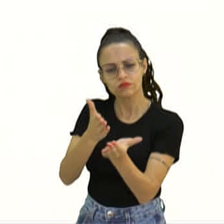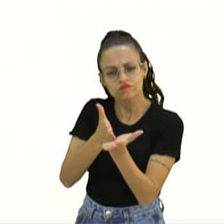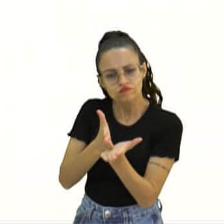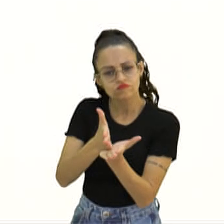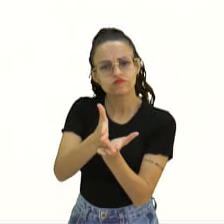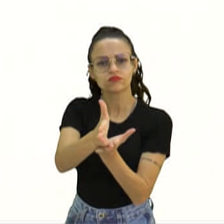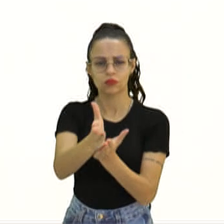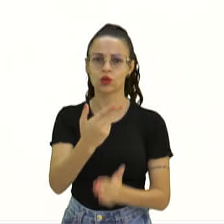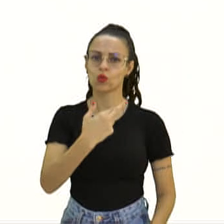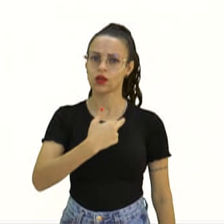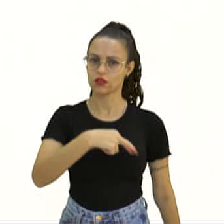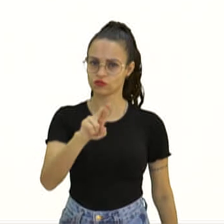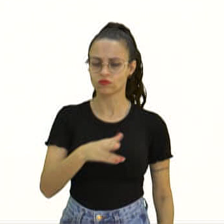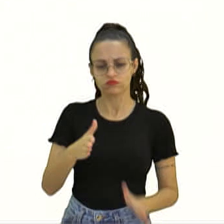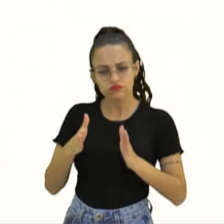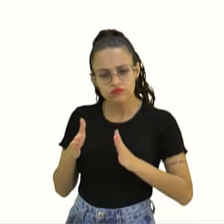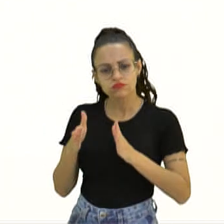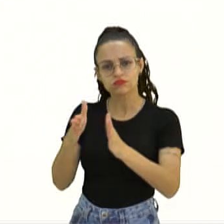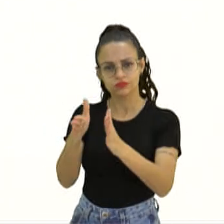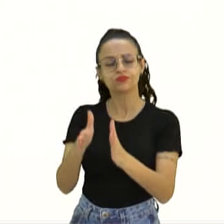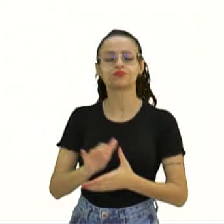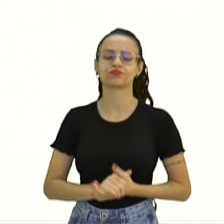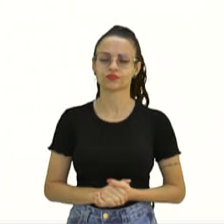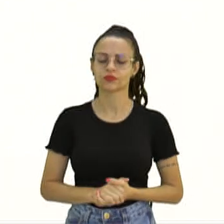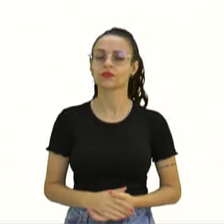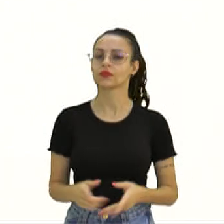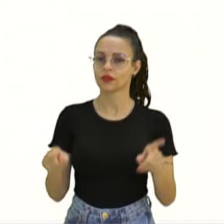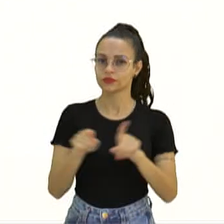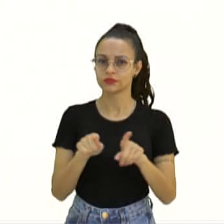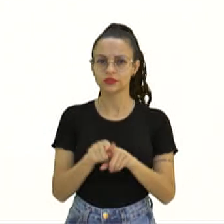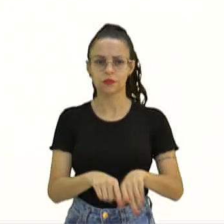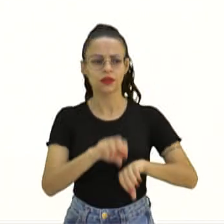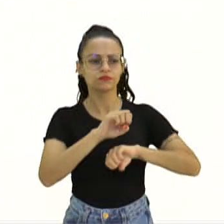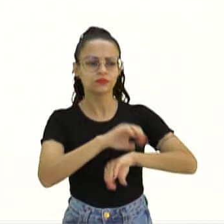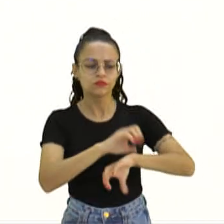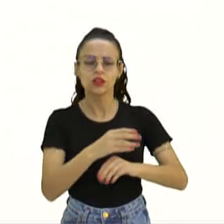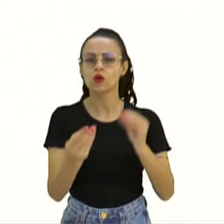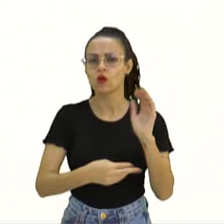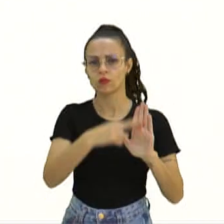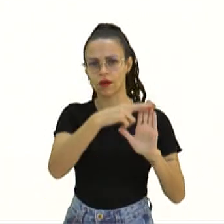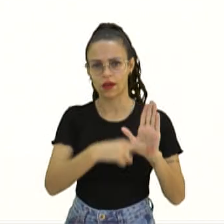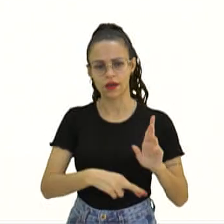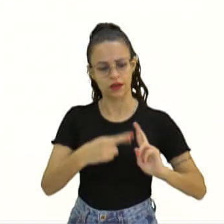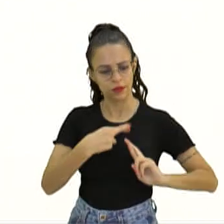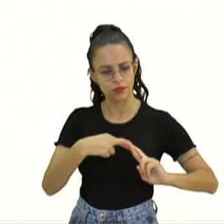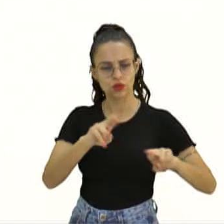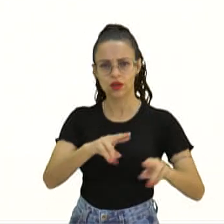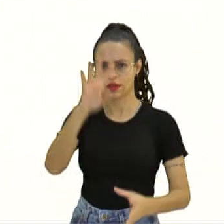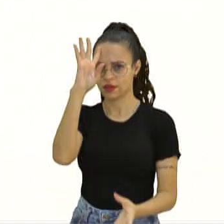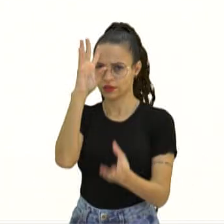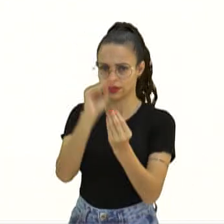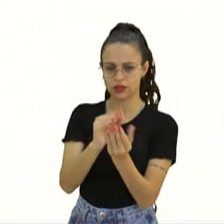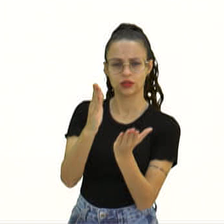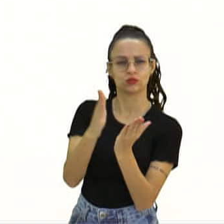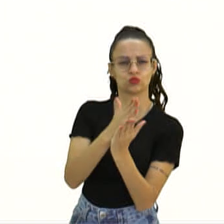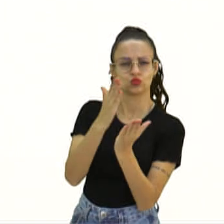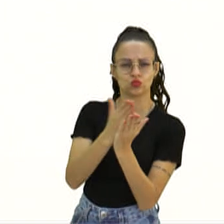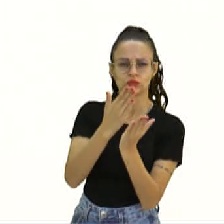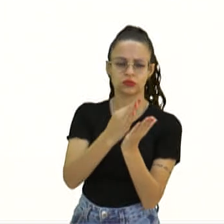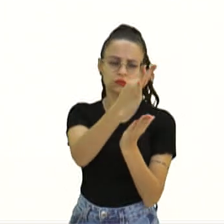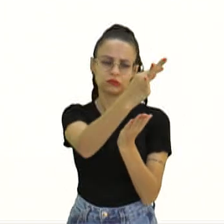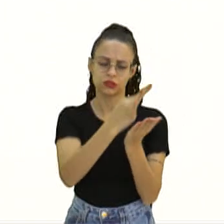da sua religião o caminho que essa religião aponta também vinham os rituais interpretam os textos sagrados orais ou